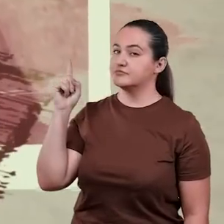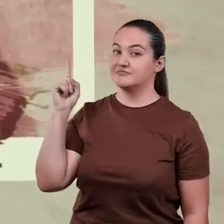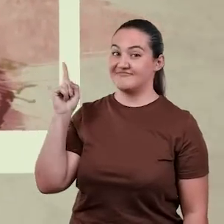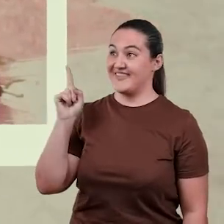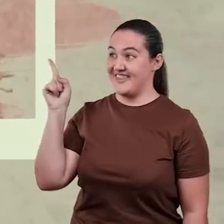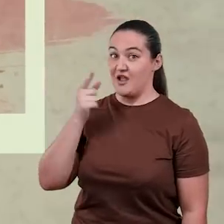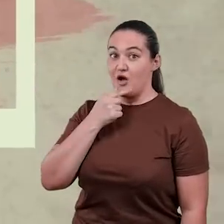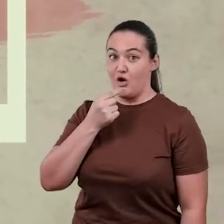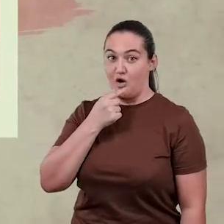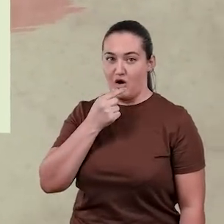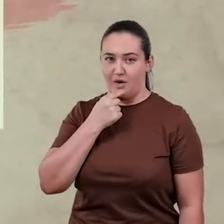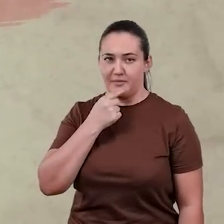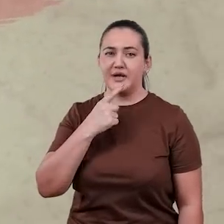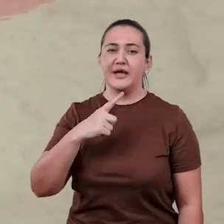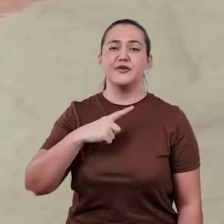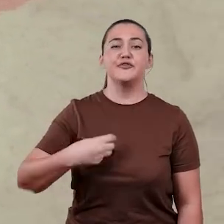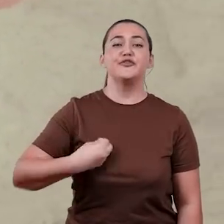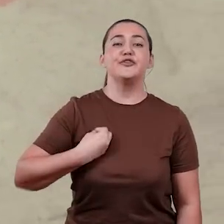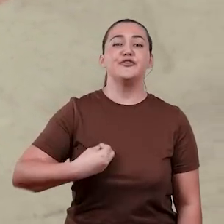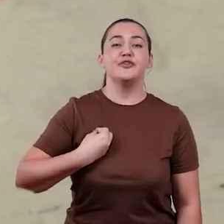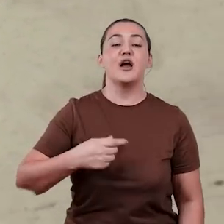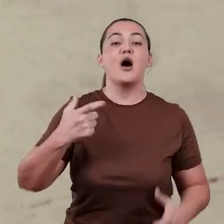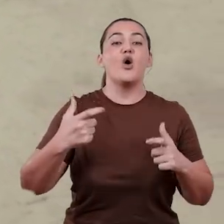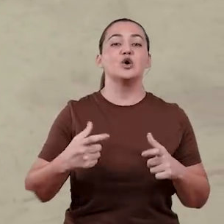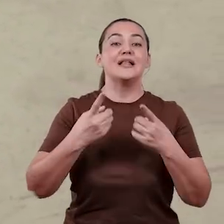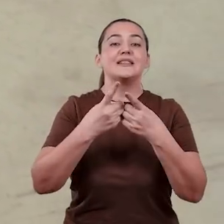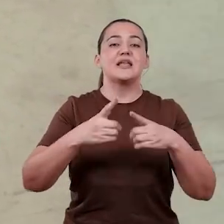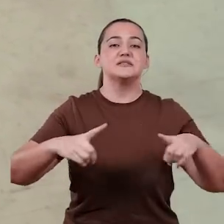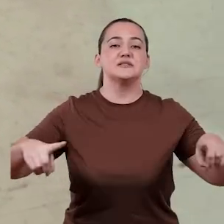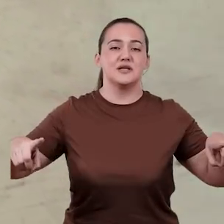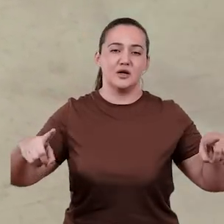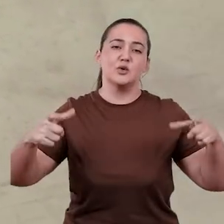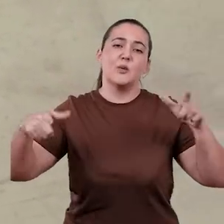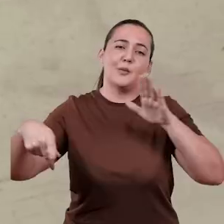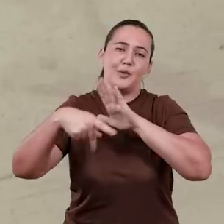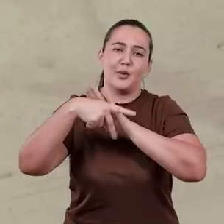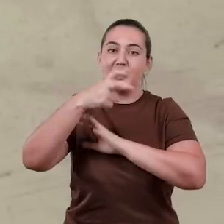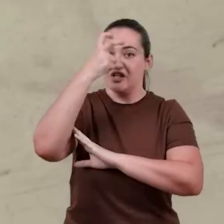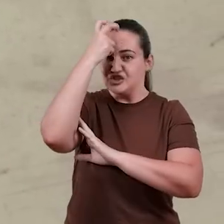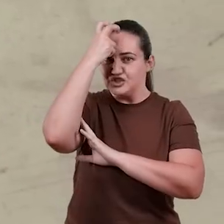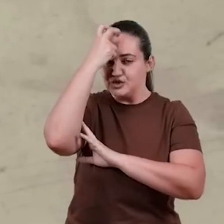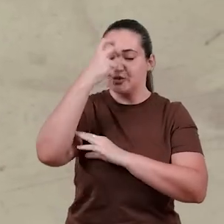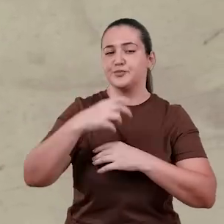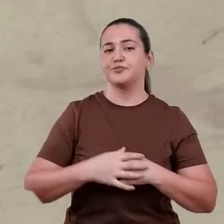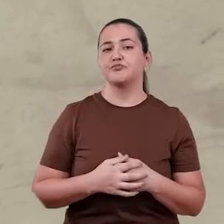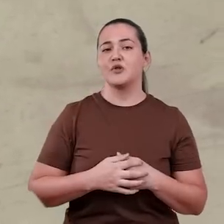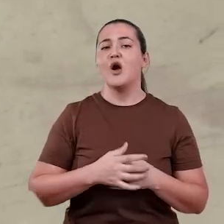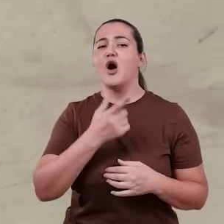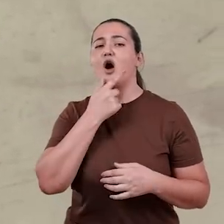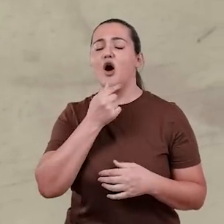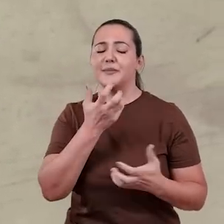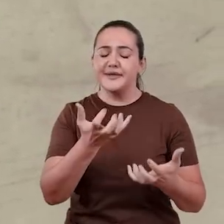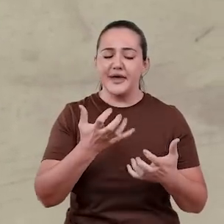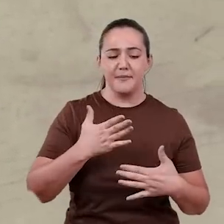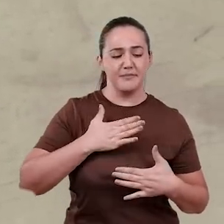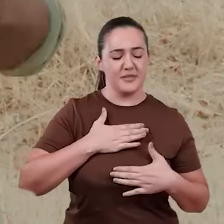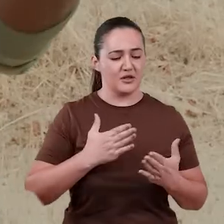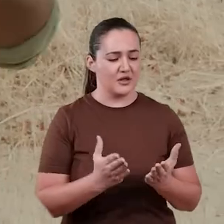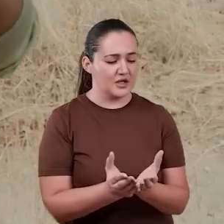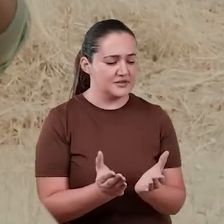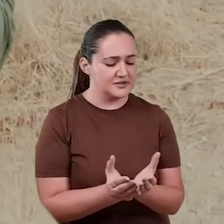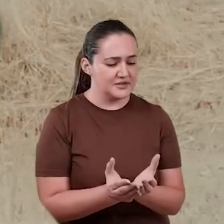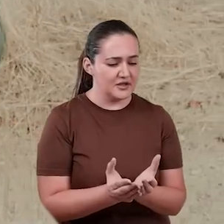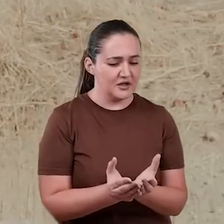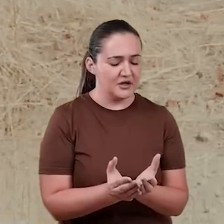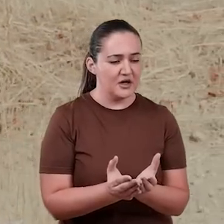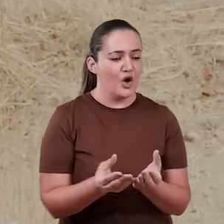Antão. Santo Antão vivia no deserto do Egito e Santo Antão procurou trazer para dentro da fé cristã toda